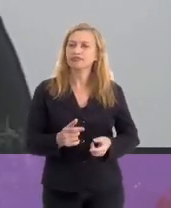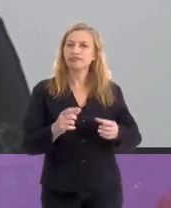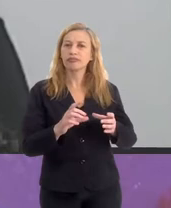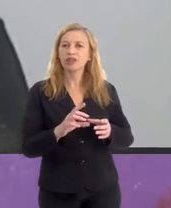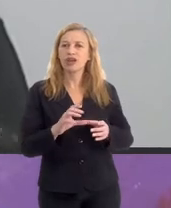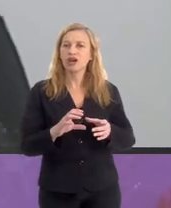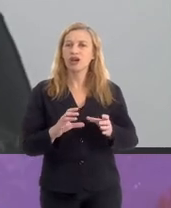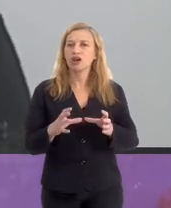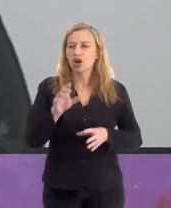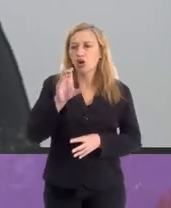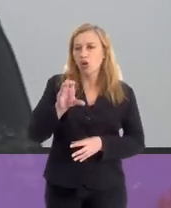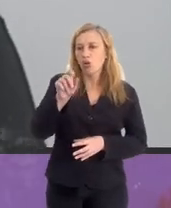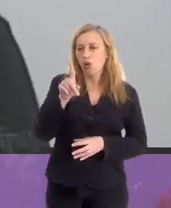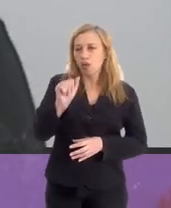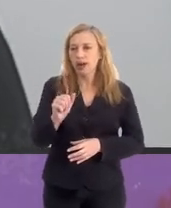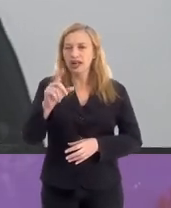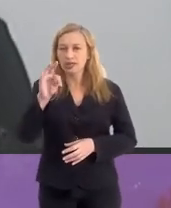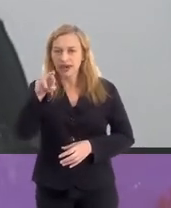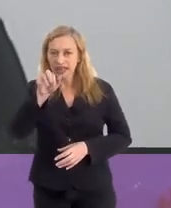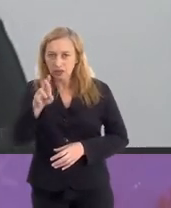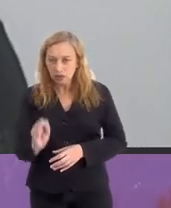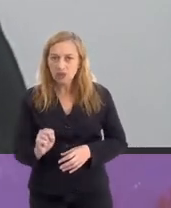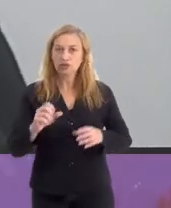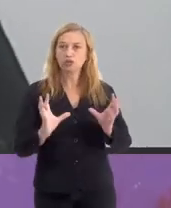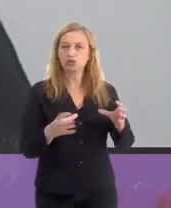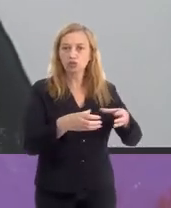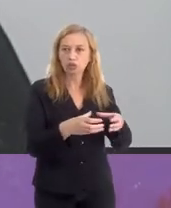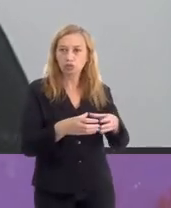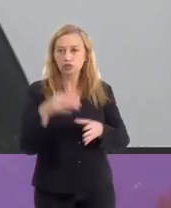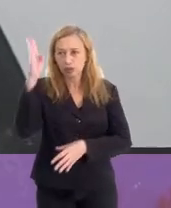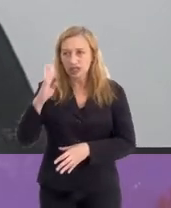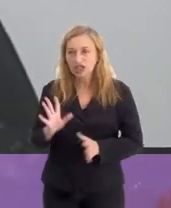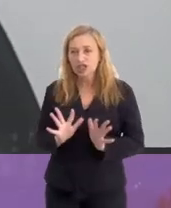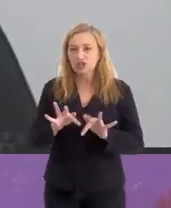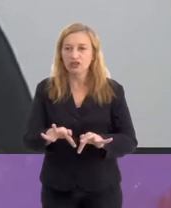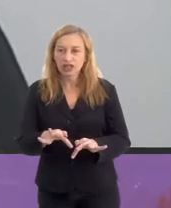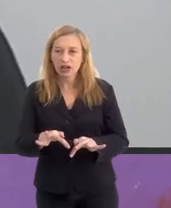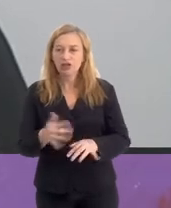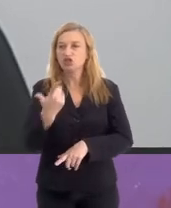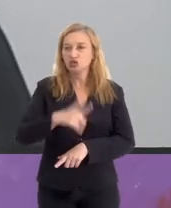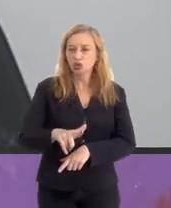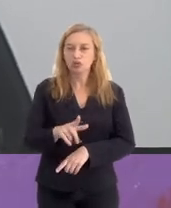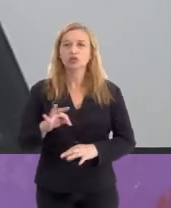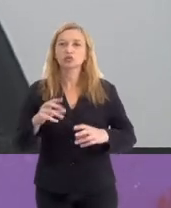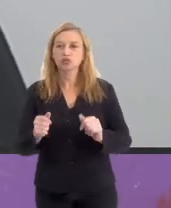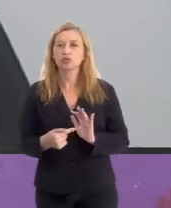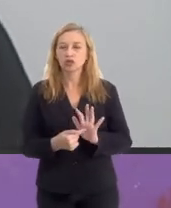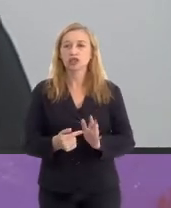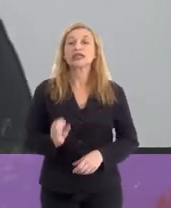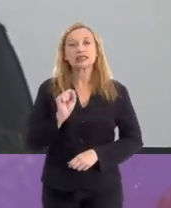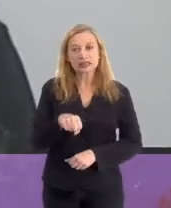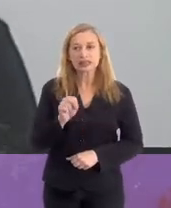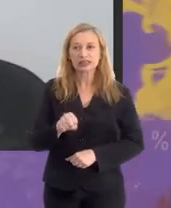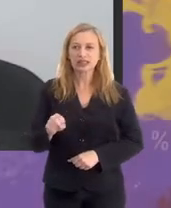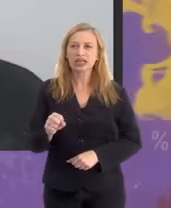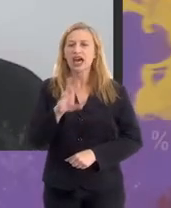também na Libertadores onde os o modelo deve chegar às fazem as fases finais novamente